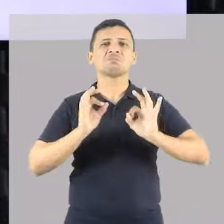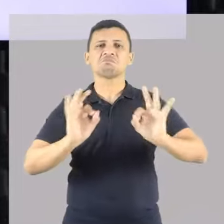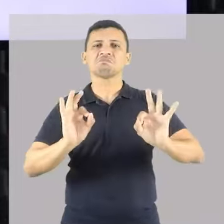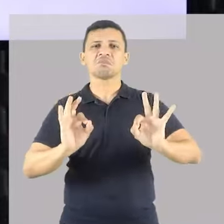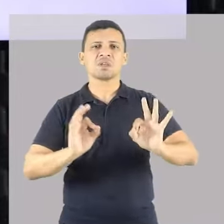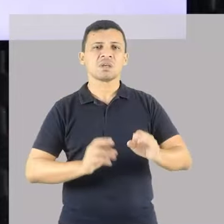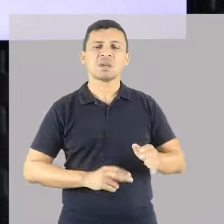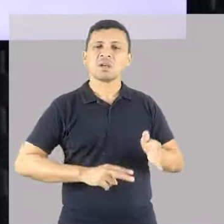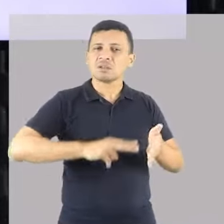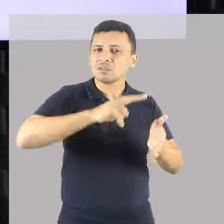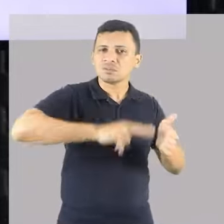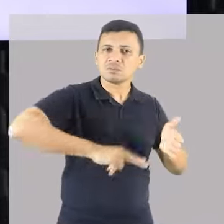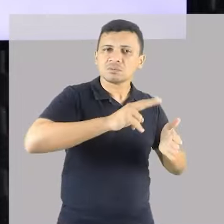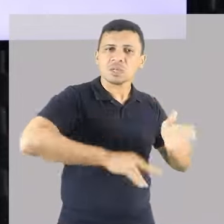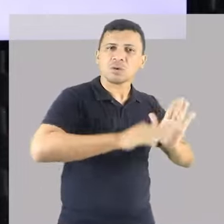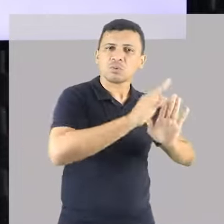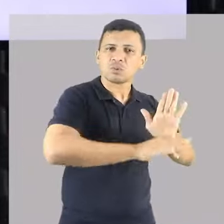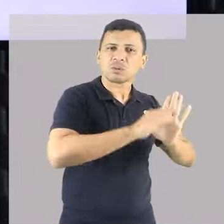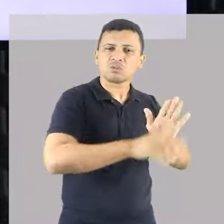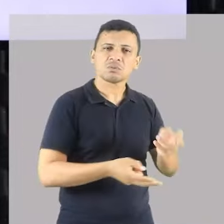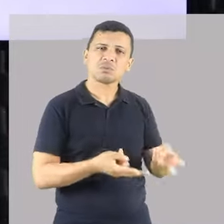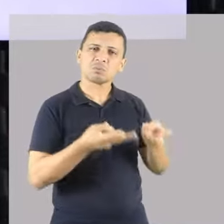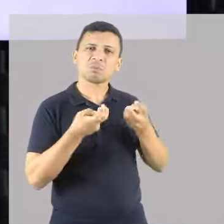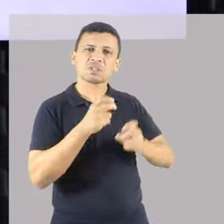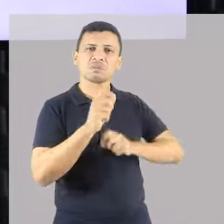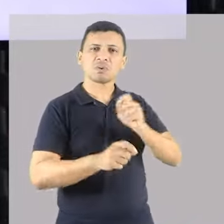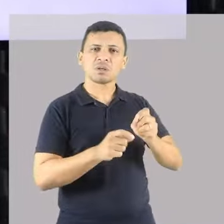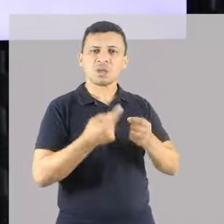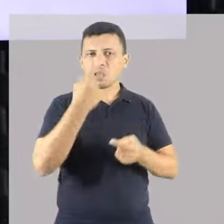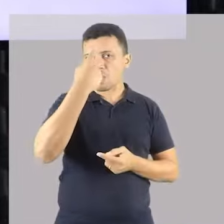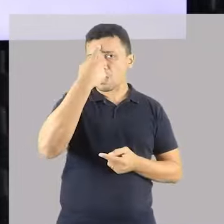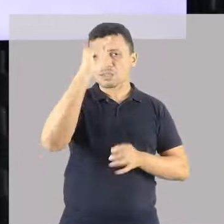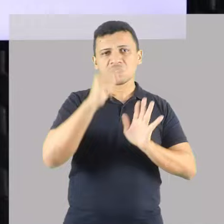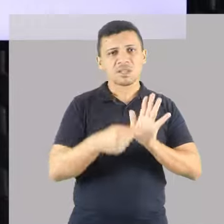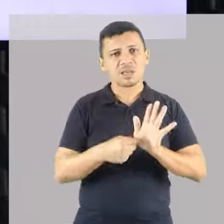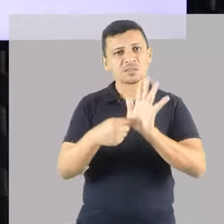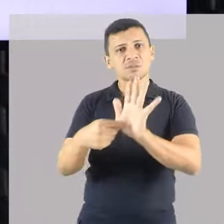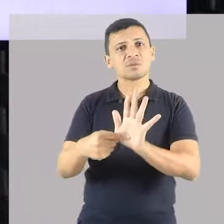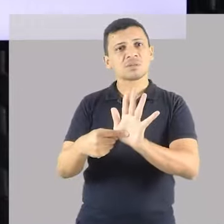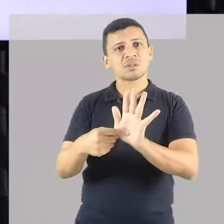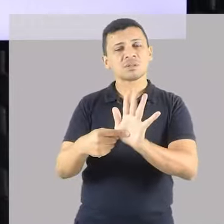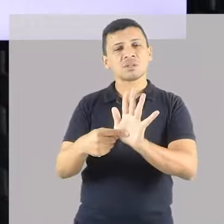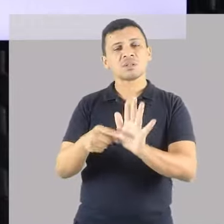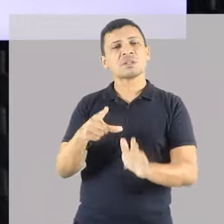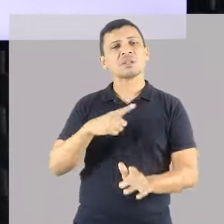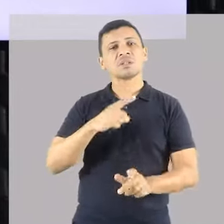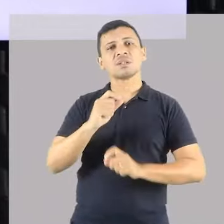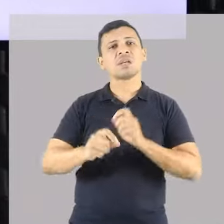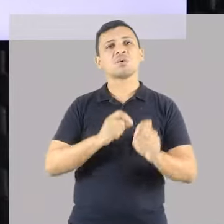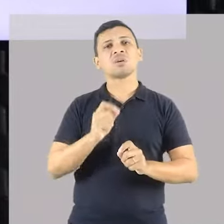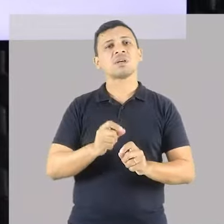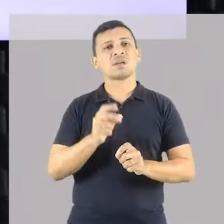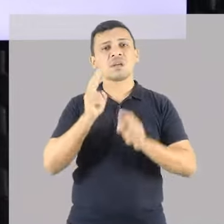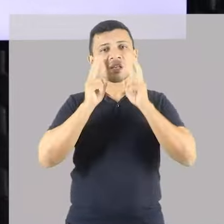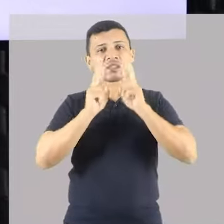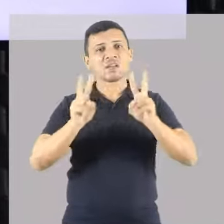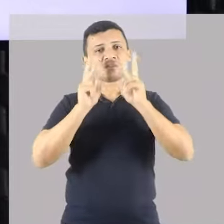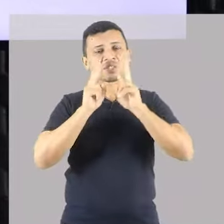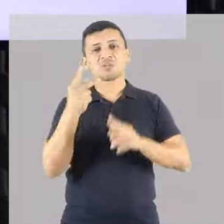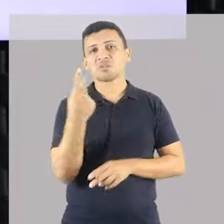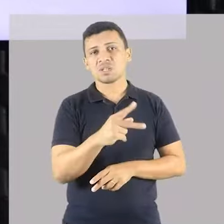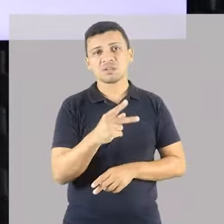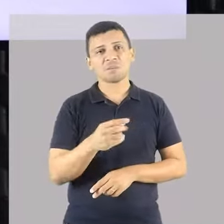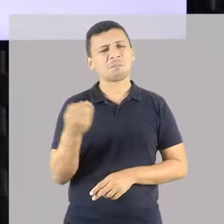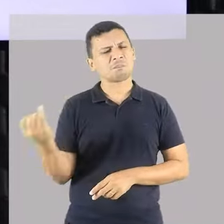texto você vai perceber exatamente que aquelas ideias que foram apresentadas pelo autor são na visão do autor as